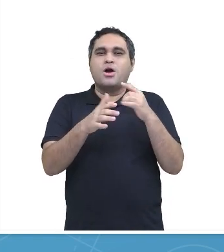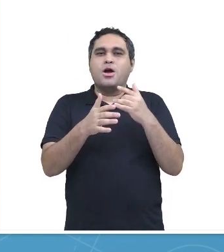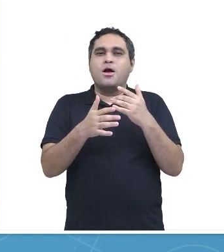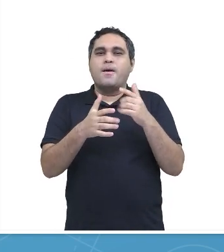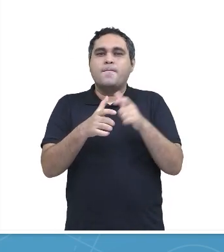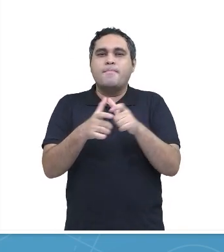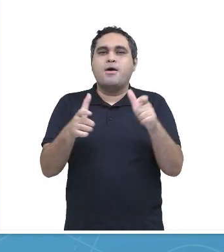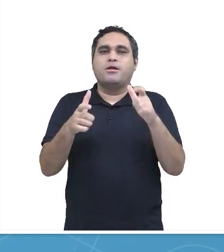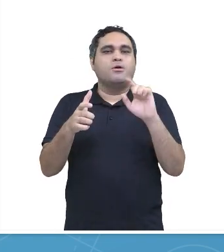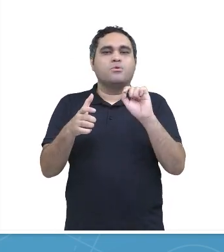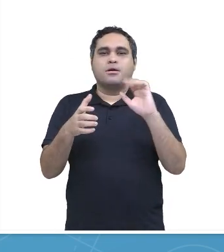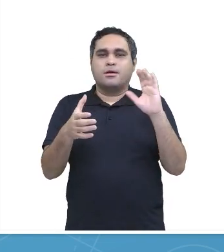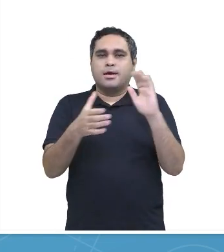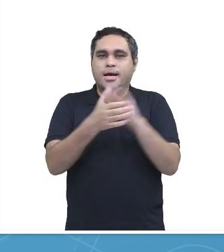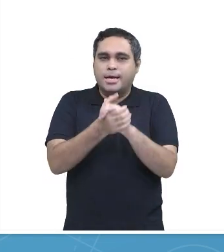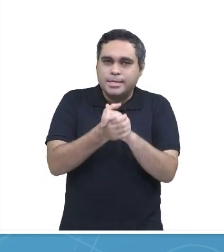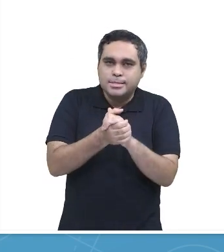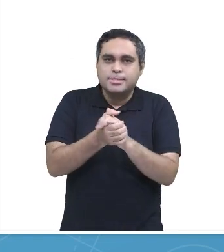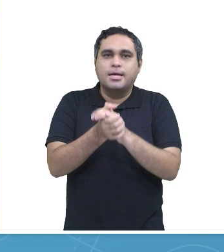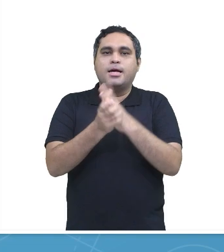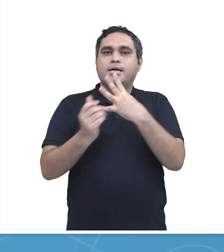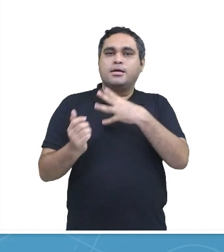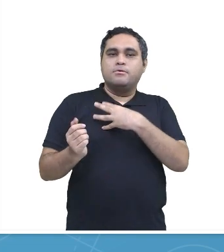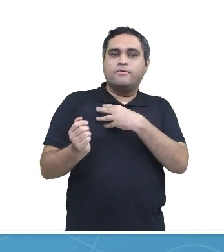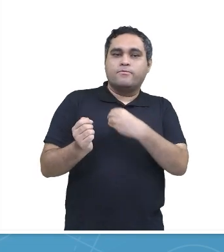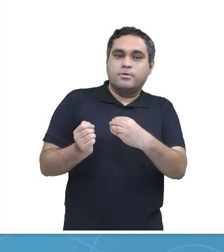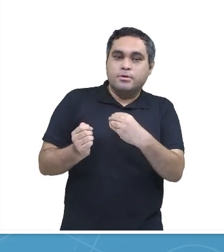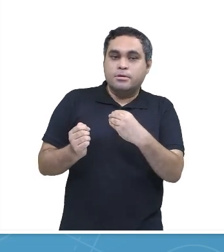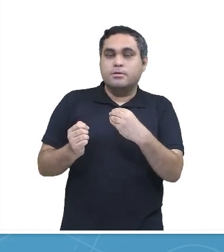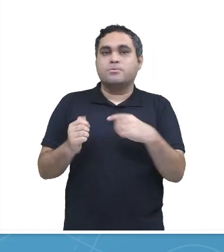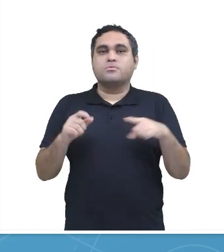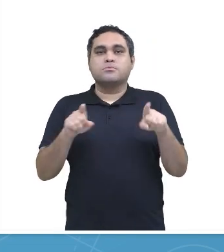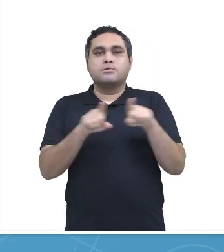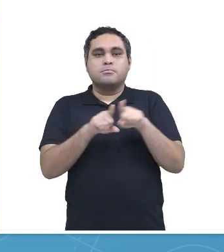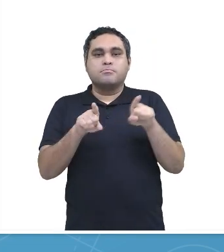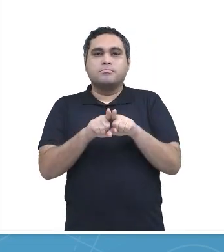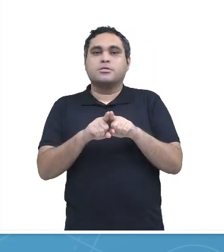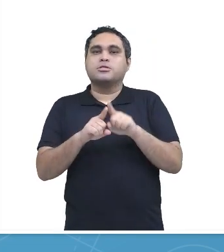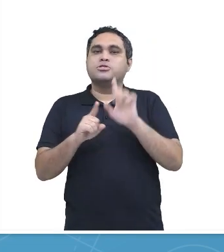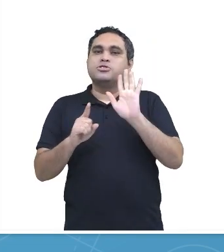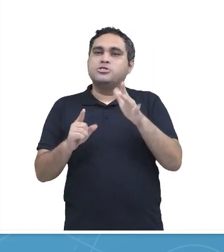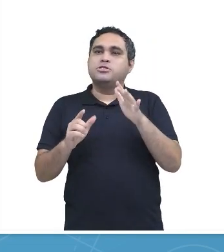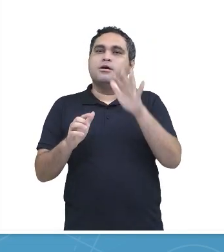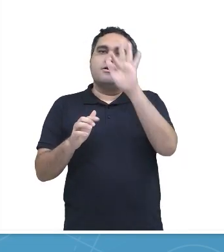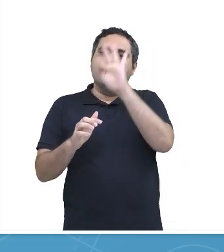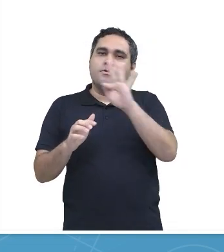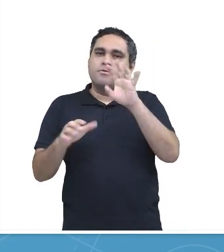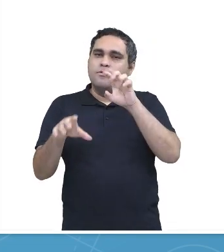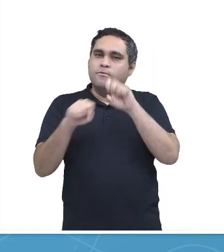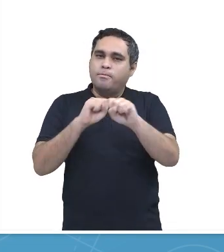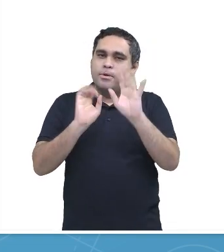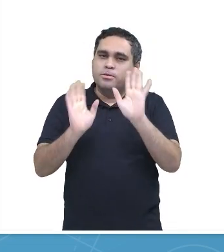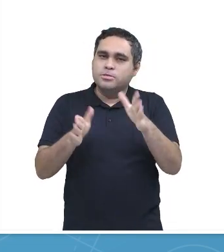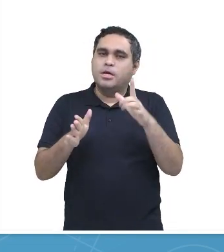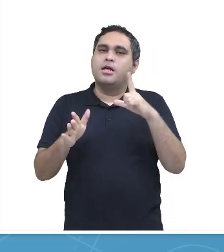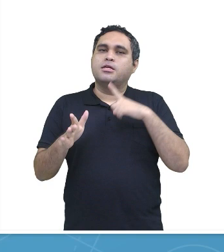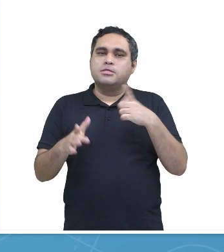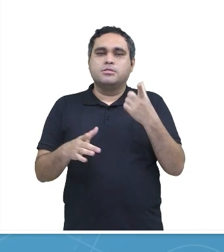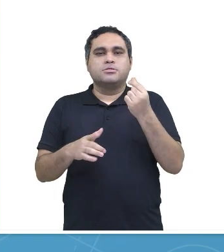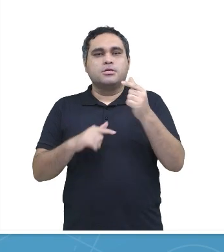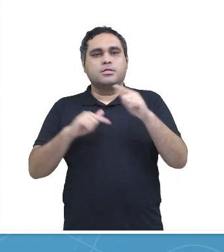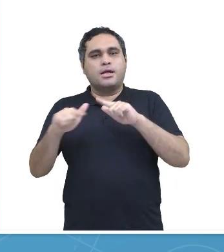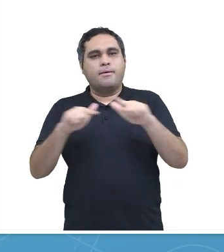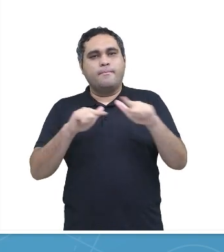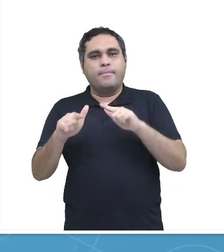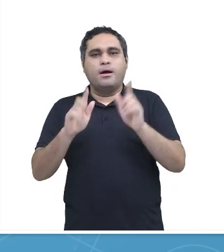uma estabilidade total, porque a pessoa se formou, tem uma graduação. Então, no trabalho,